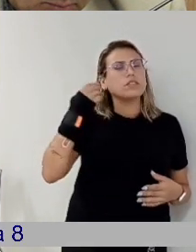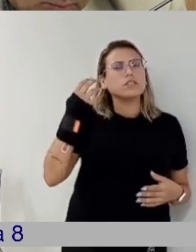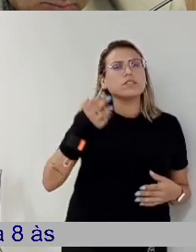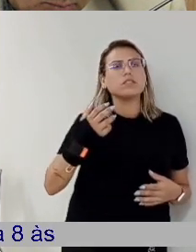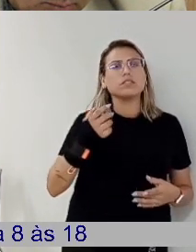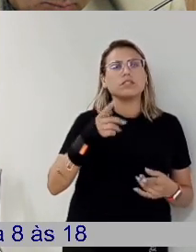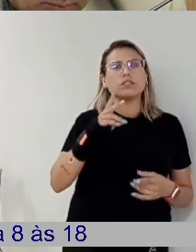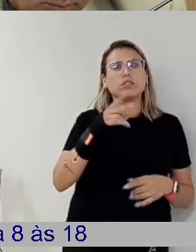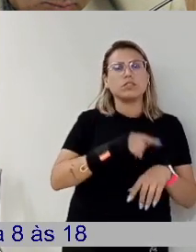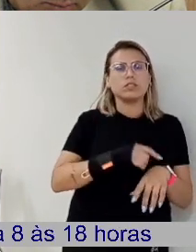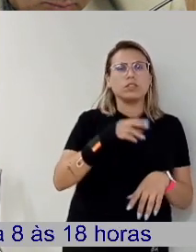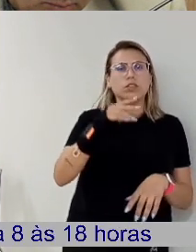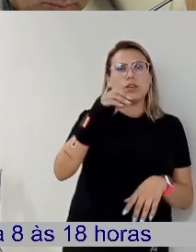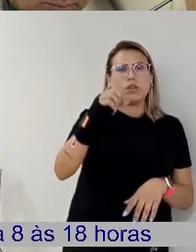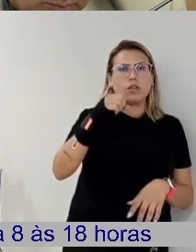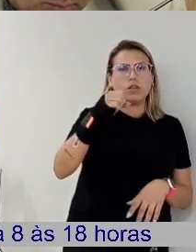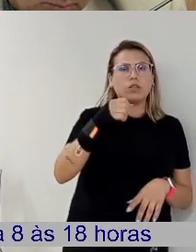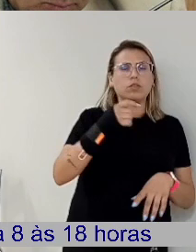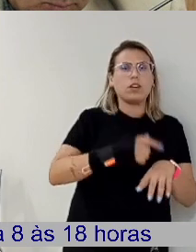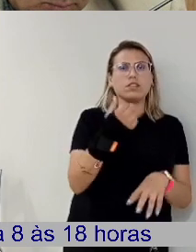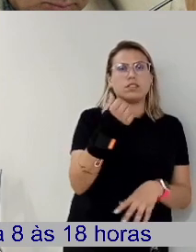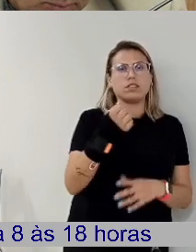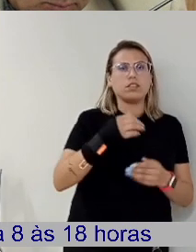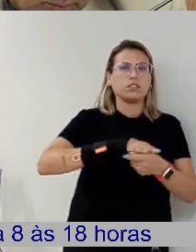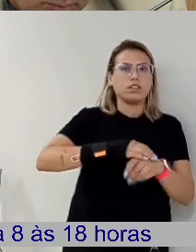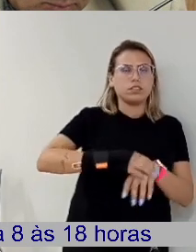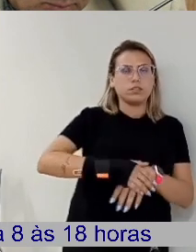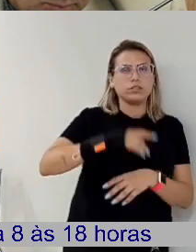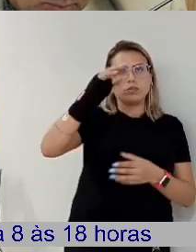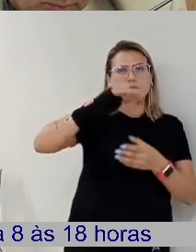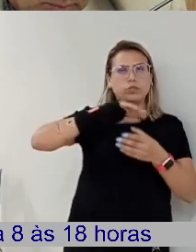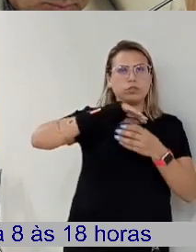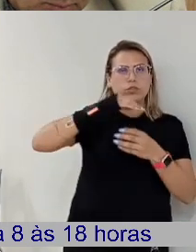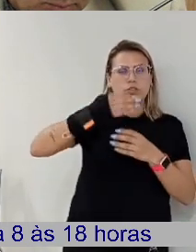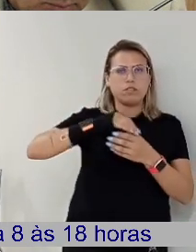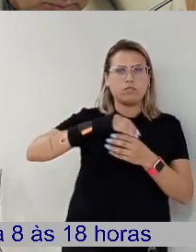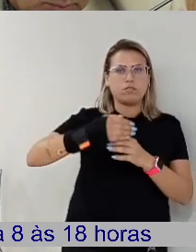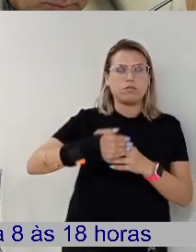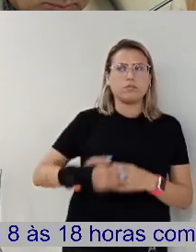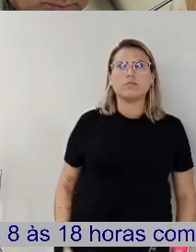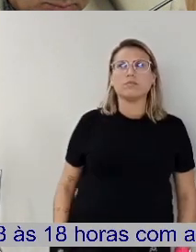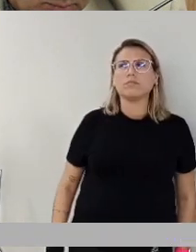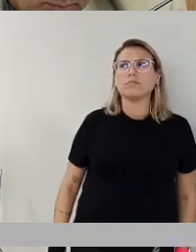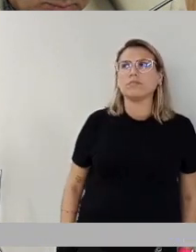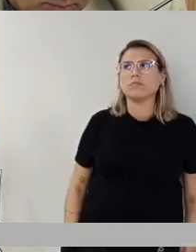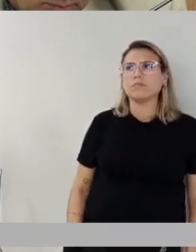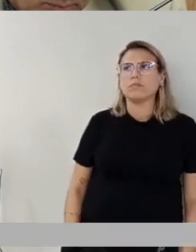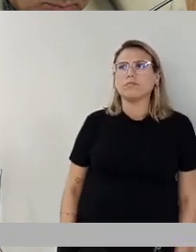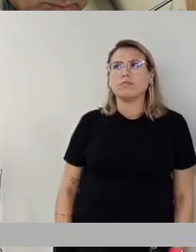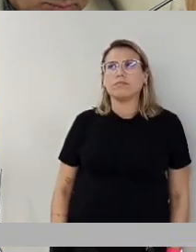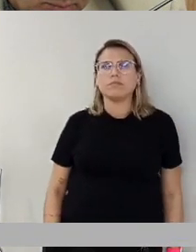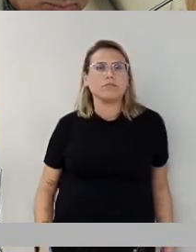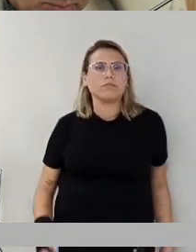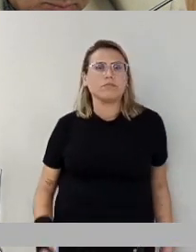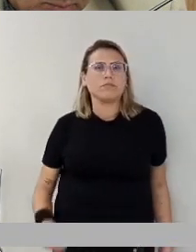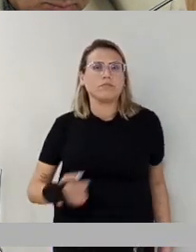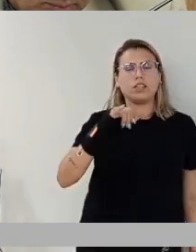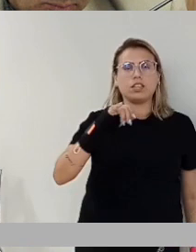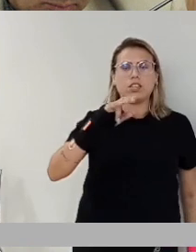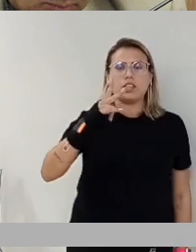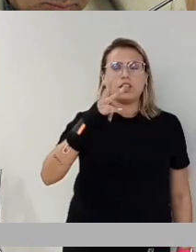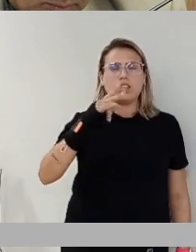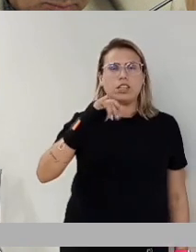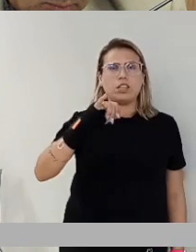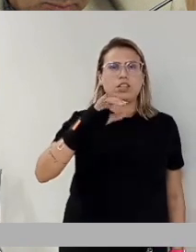18 horas lá no ginásio moreirão com a nossa querida Iolanda luz n